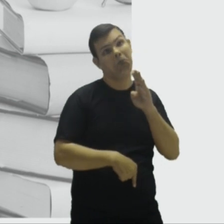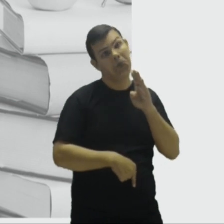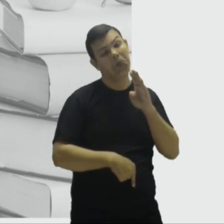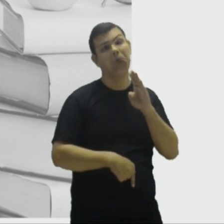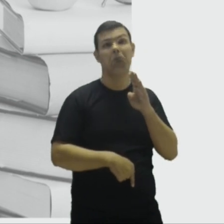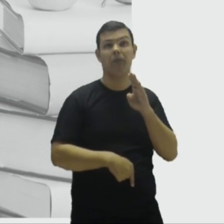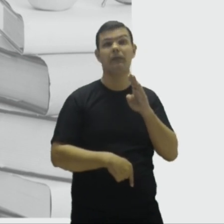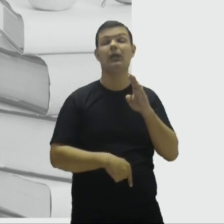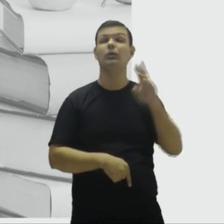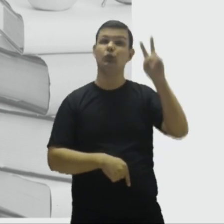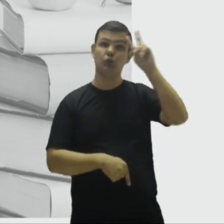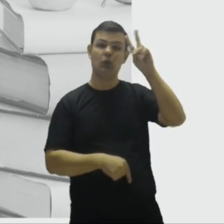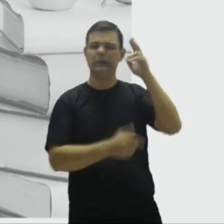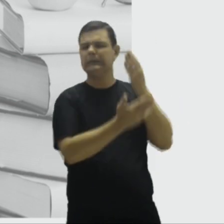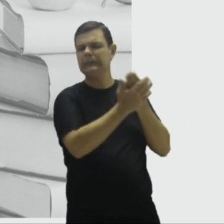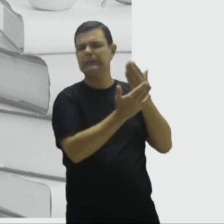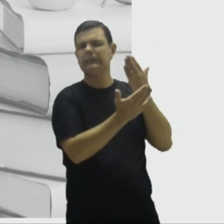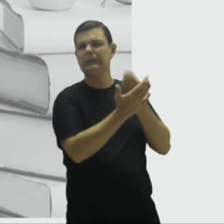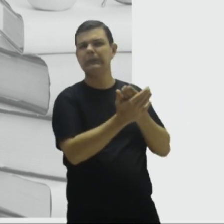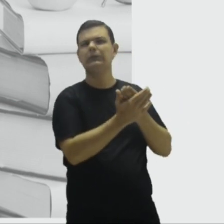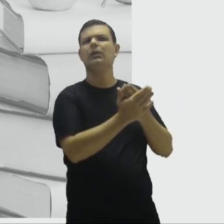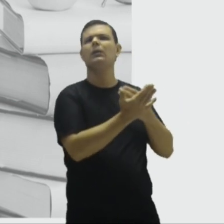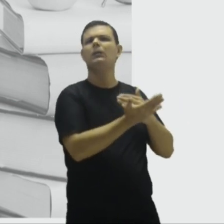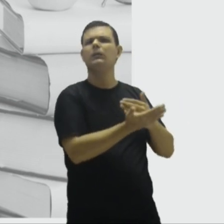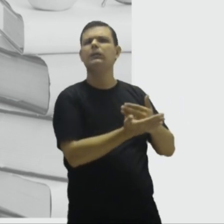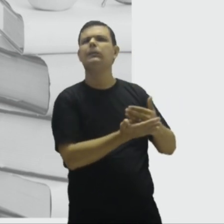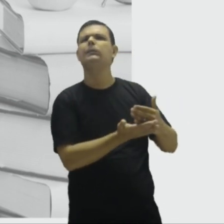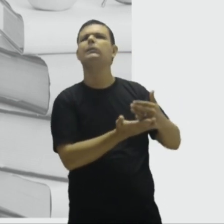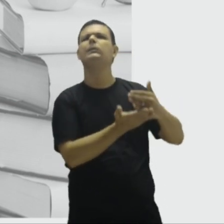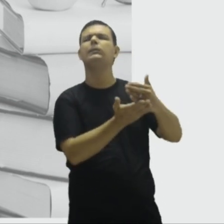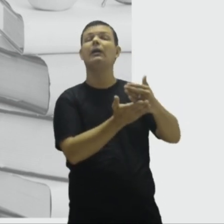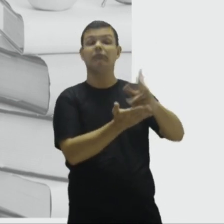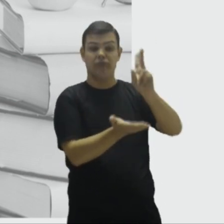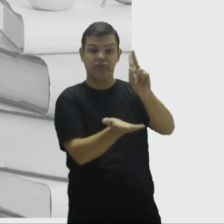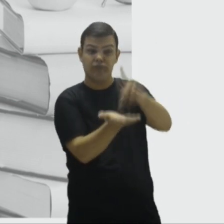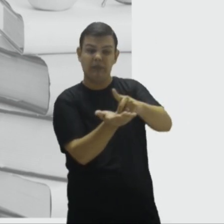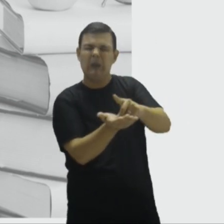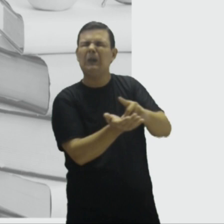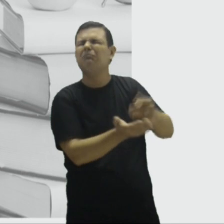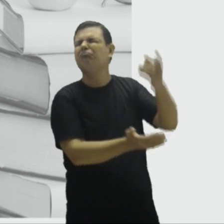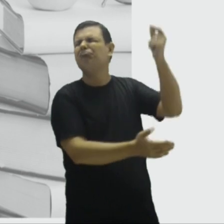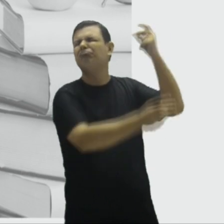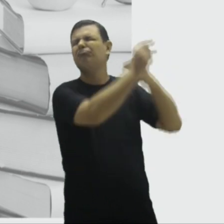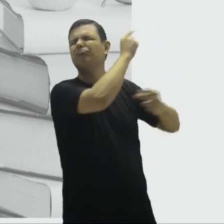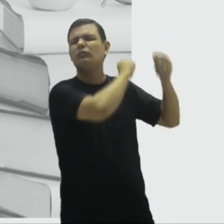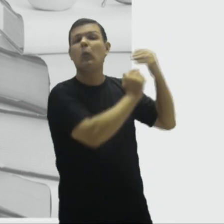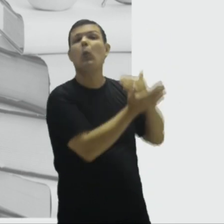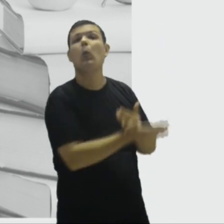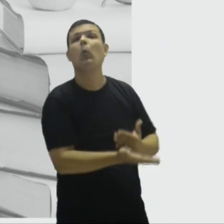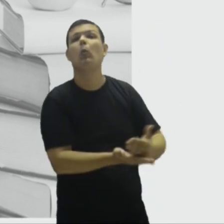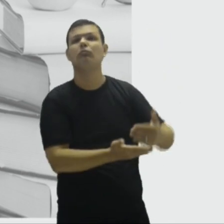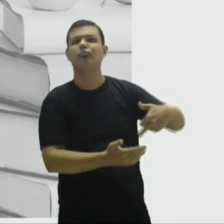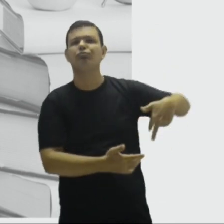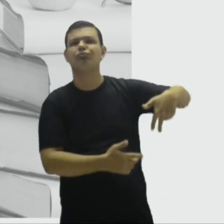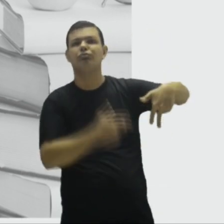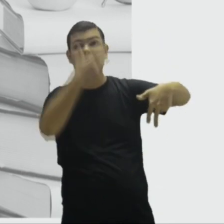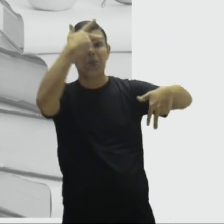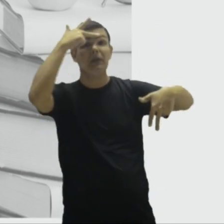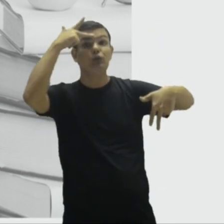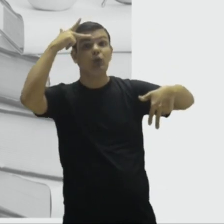Os historiadores apontam que, na verdade, os primeiros seres humanos surgiram na região